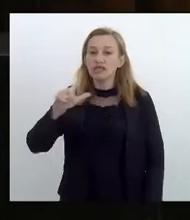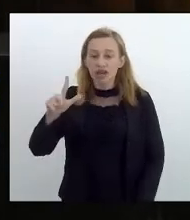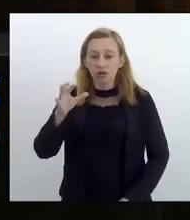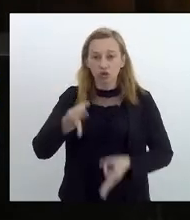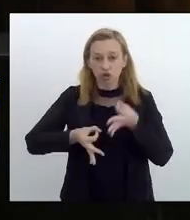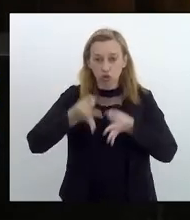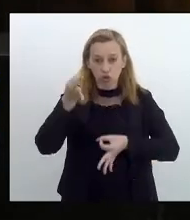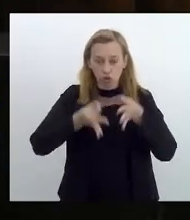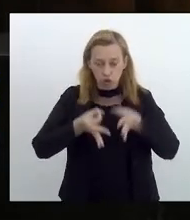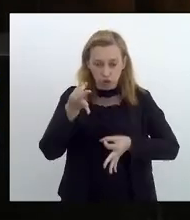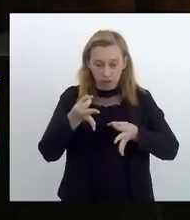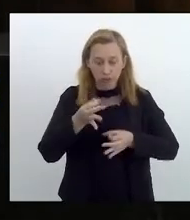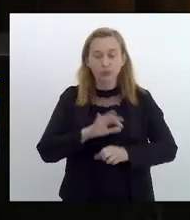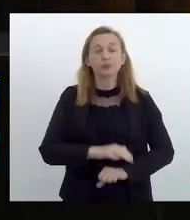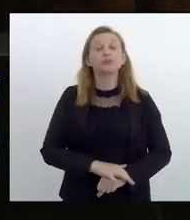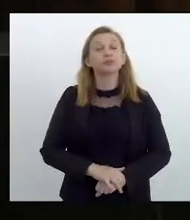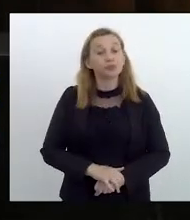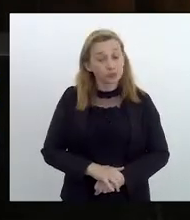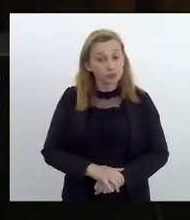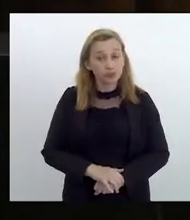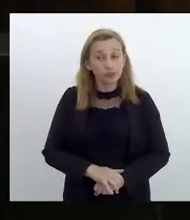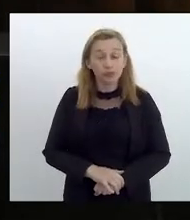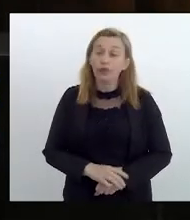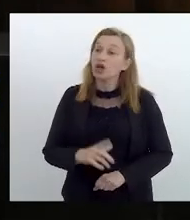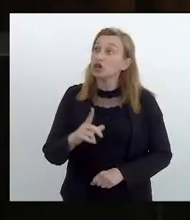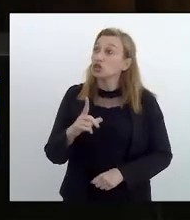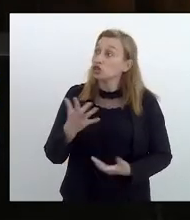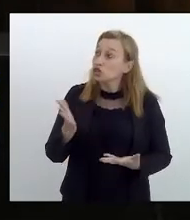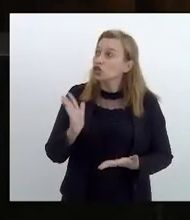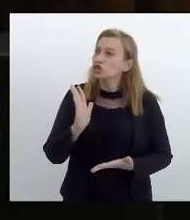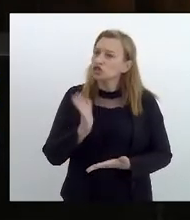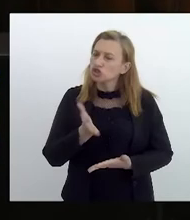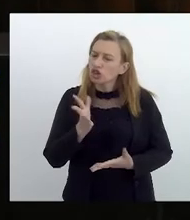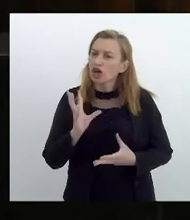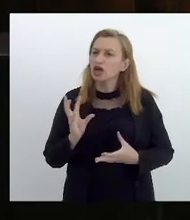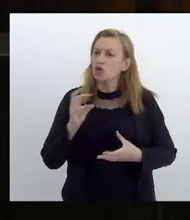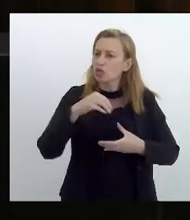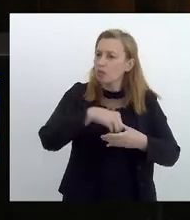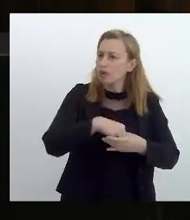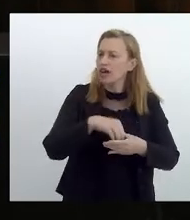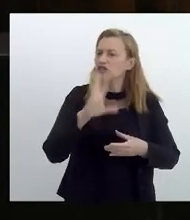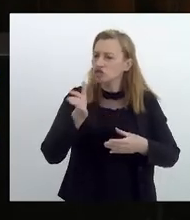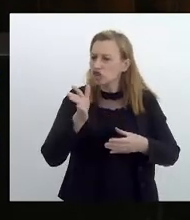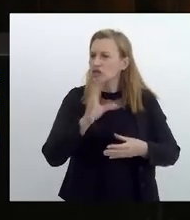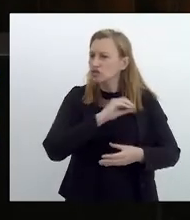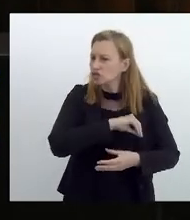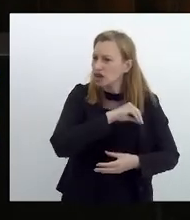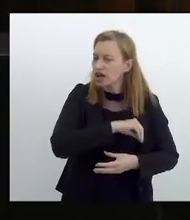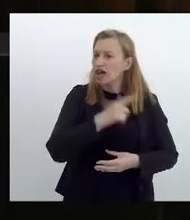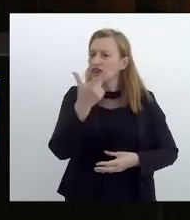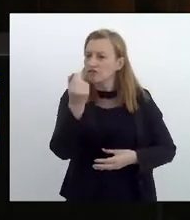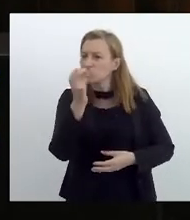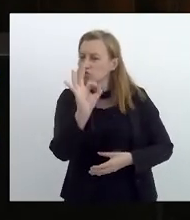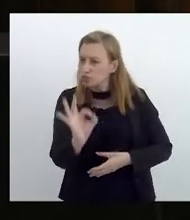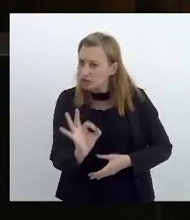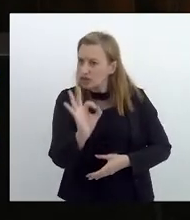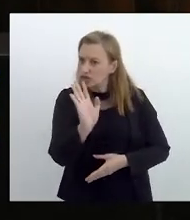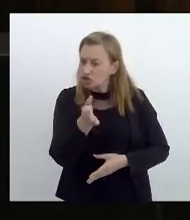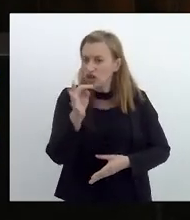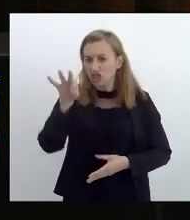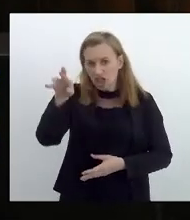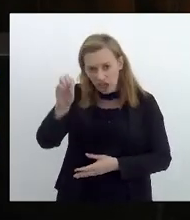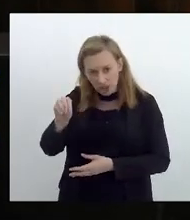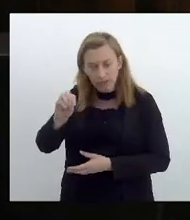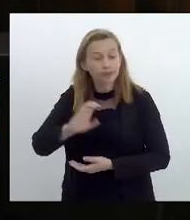do Tribunal de Justiça tivesse já incorporado no seu salário Vinte por cento de